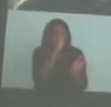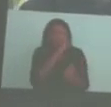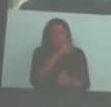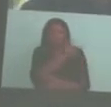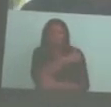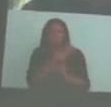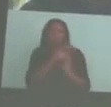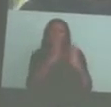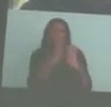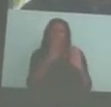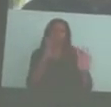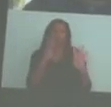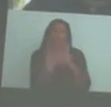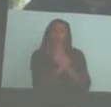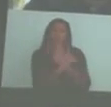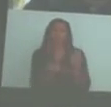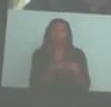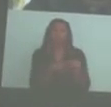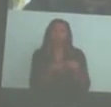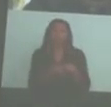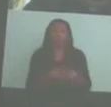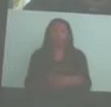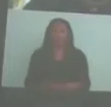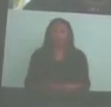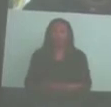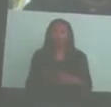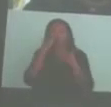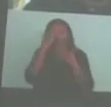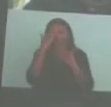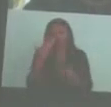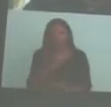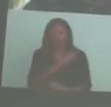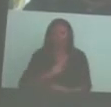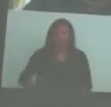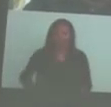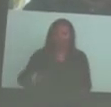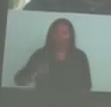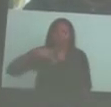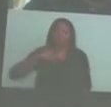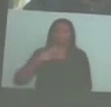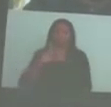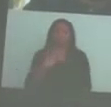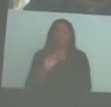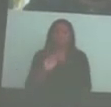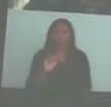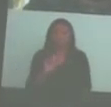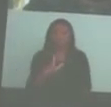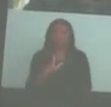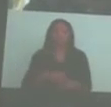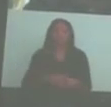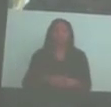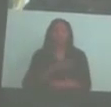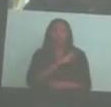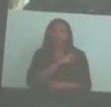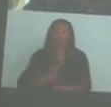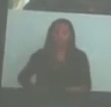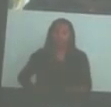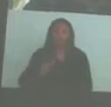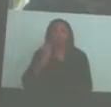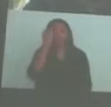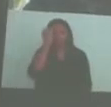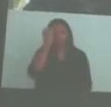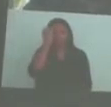Obrigado, vereador Maico. Parabéns aí, vereador Maico, vereador Marquinho, vereador Irani Guedes, que está fazendo um excelente trabalho pela